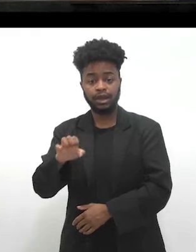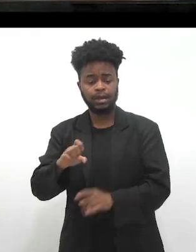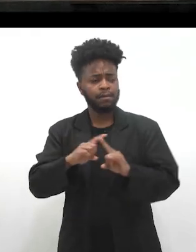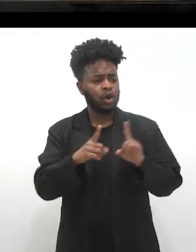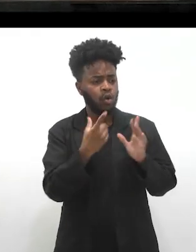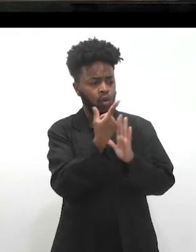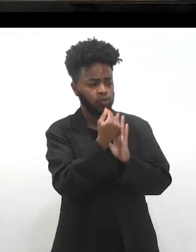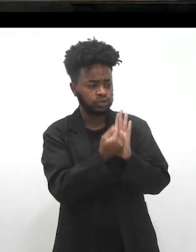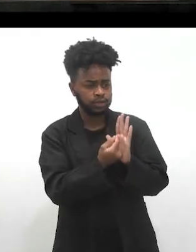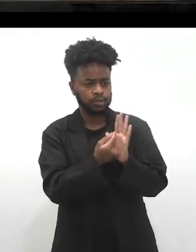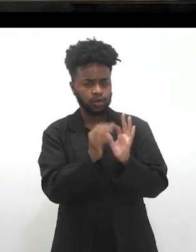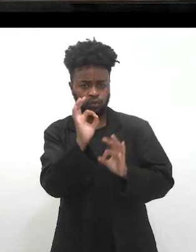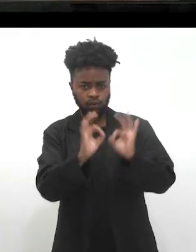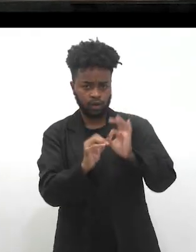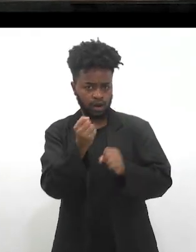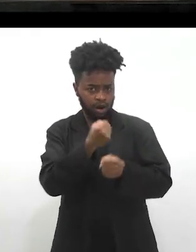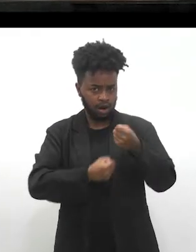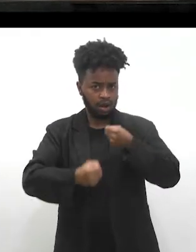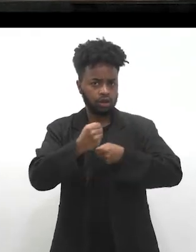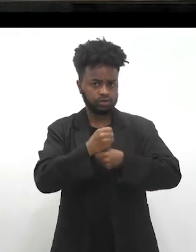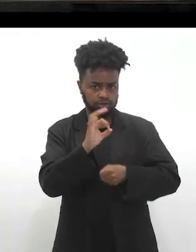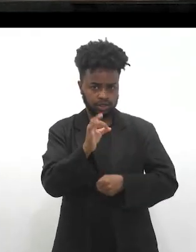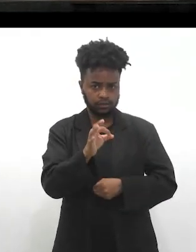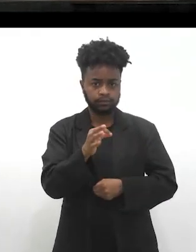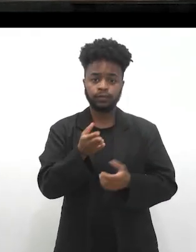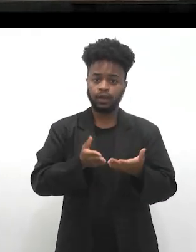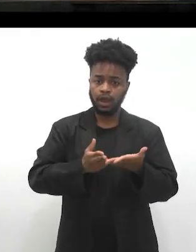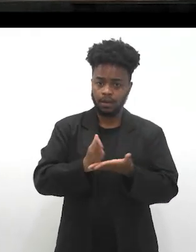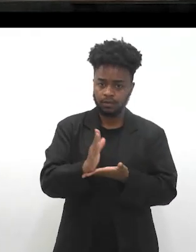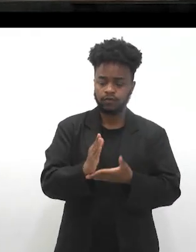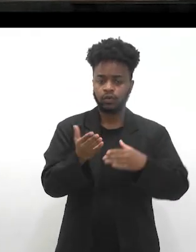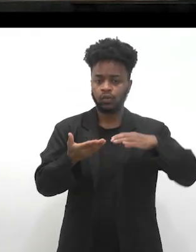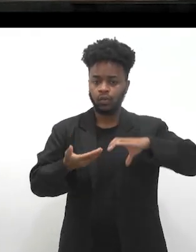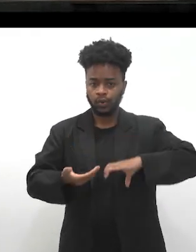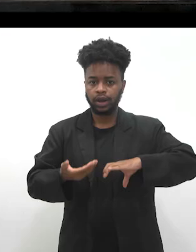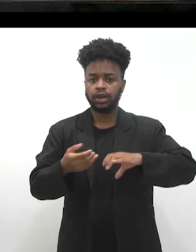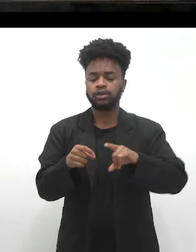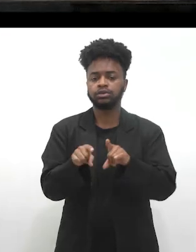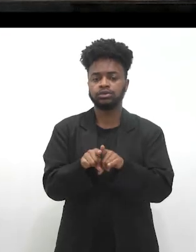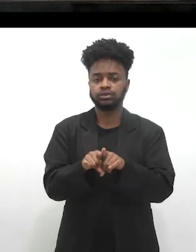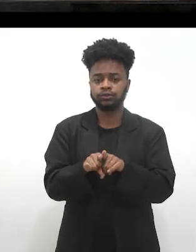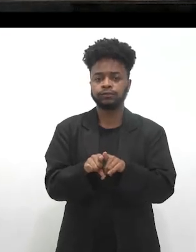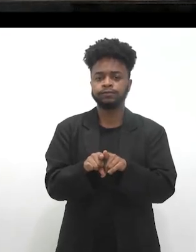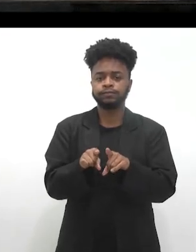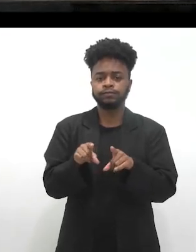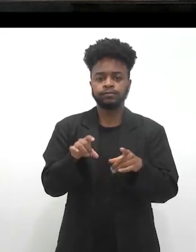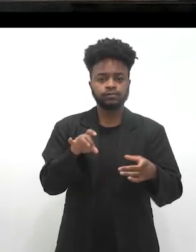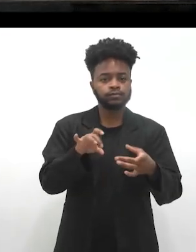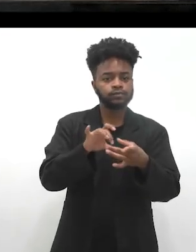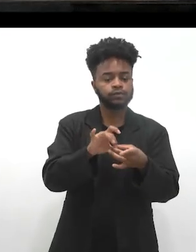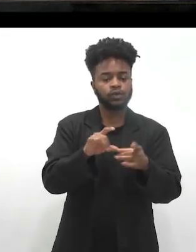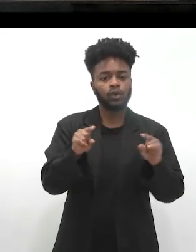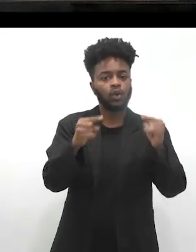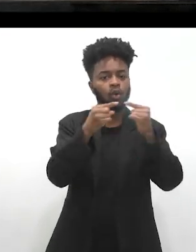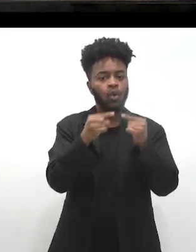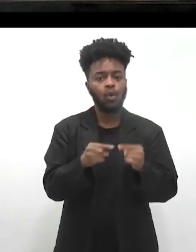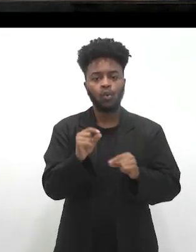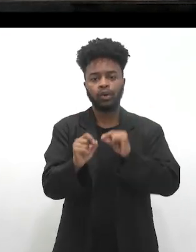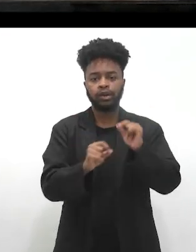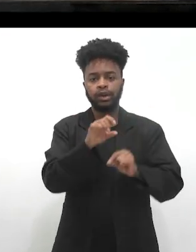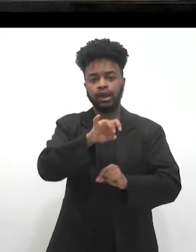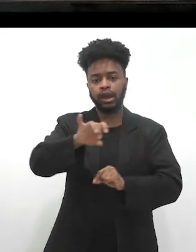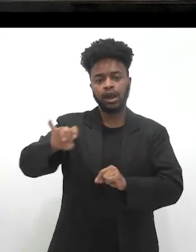o orçamento ele é feito já no ano anterior, aprovado pelo Congresso, né, baseado em todas